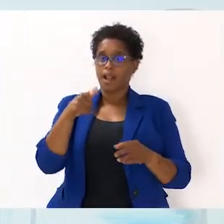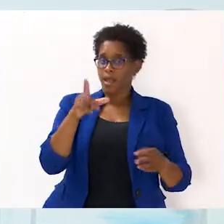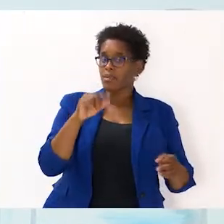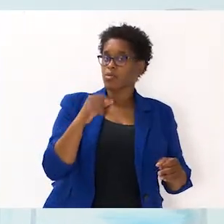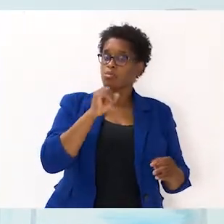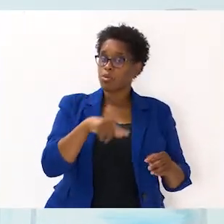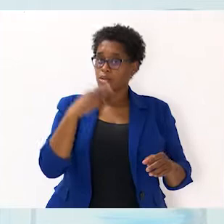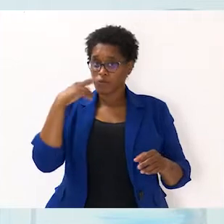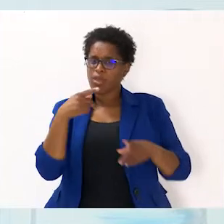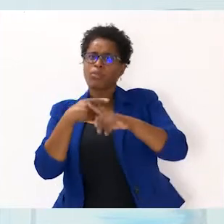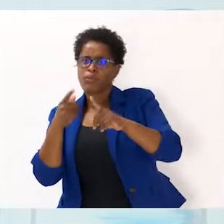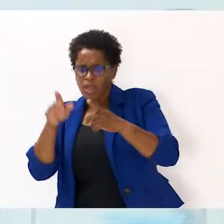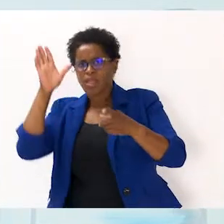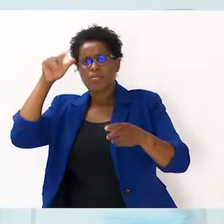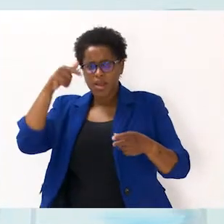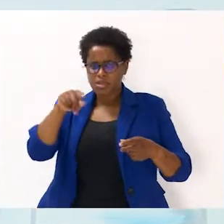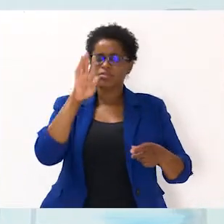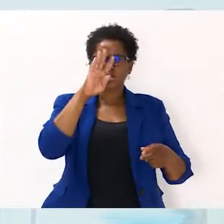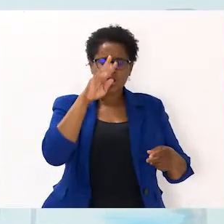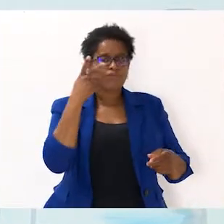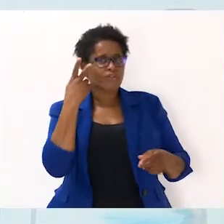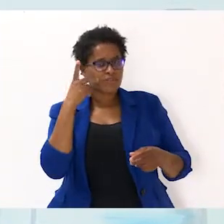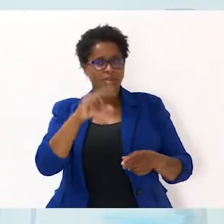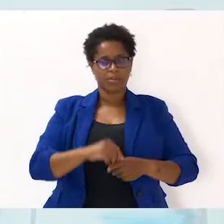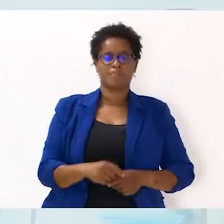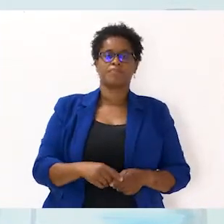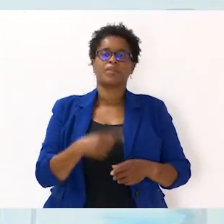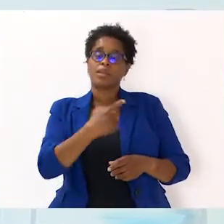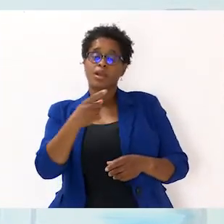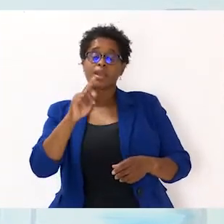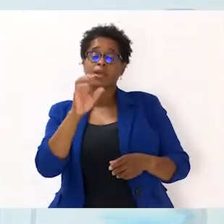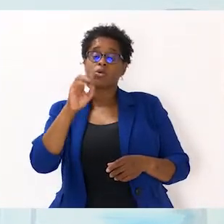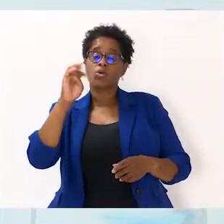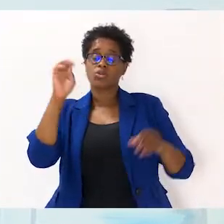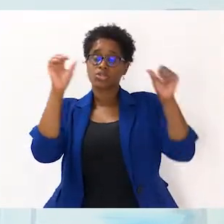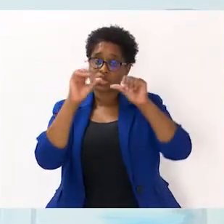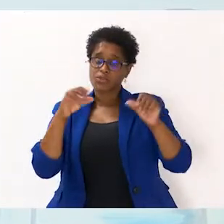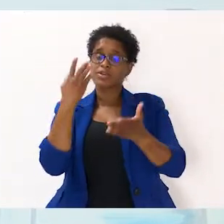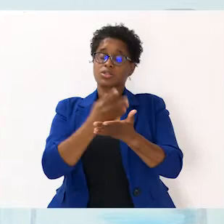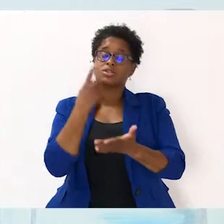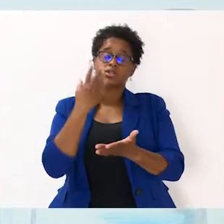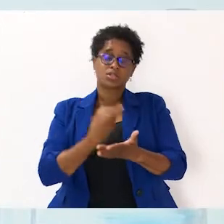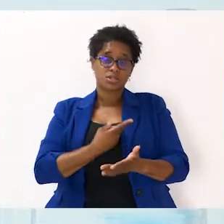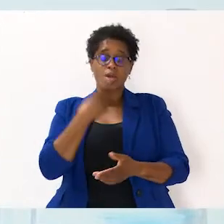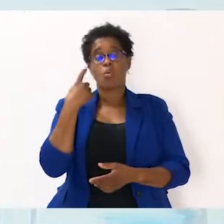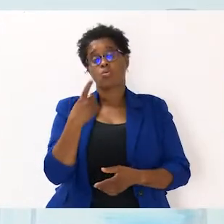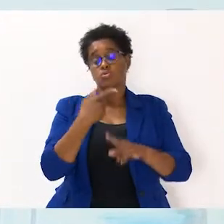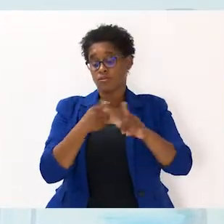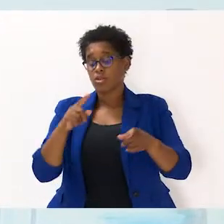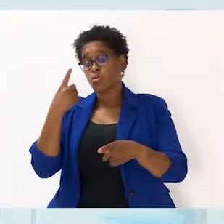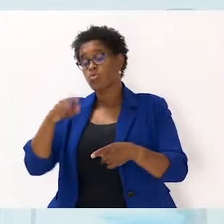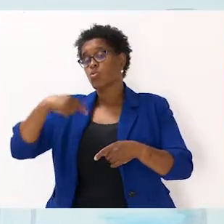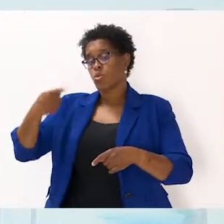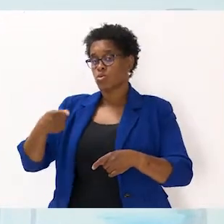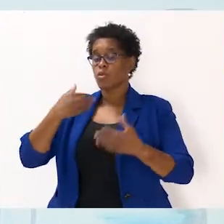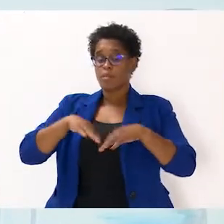encontrar diversidades de espécies ou de seres vivos. Cada ecossistema vai ser único, diferente um do outro. Mas